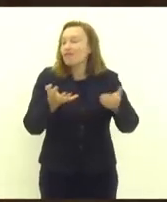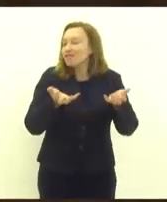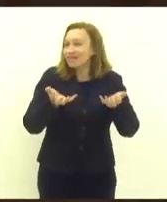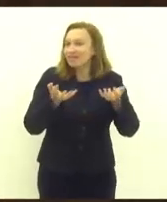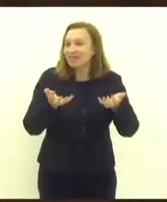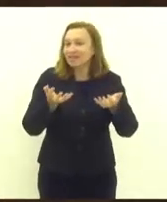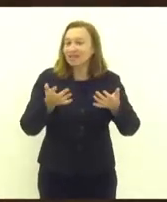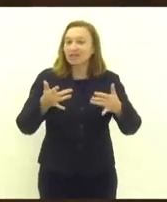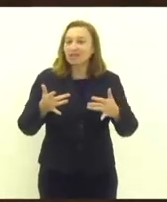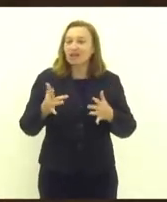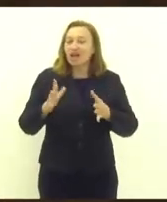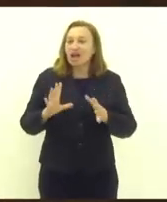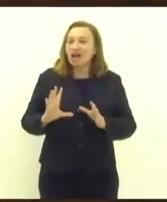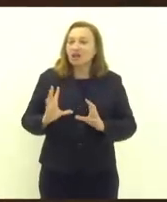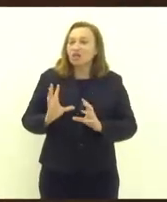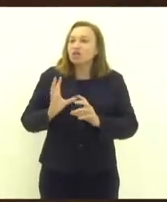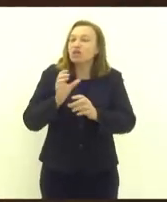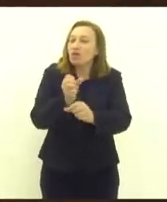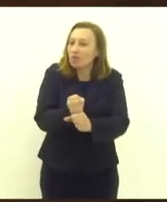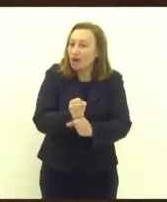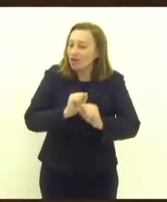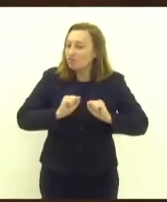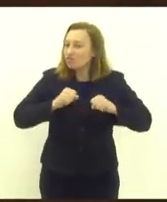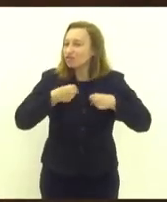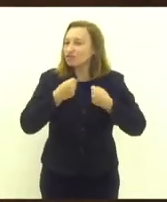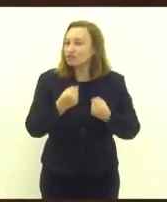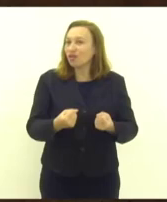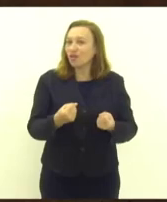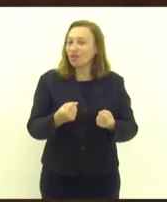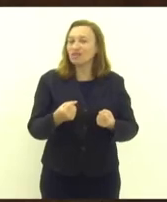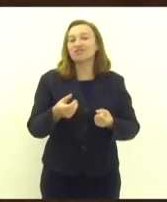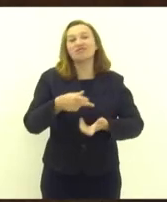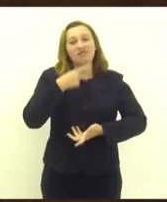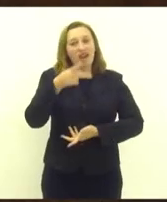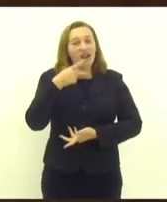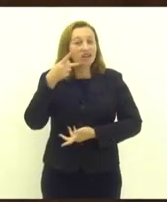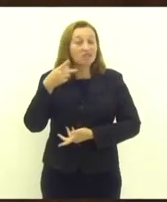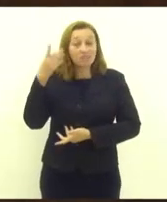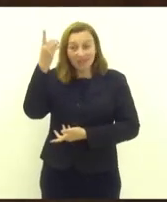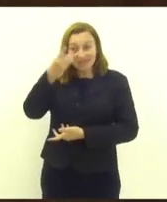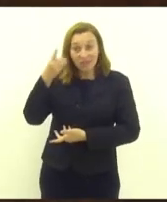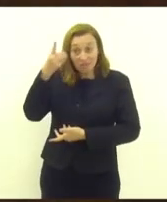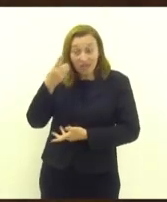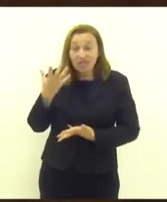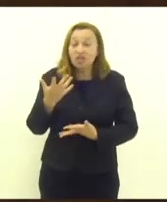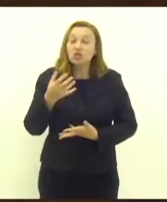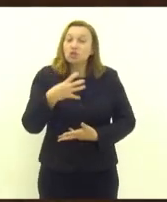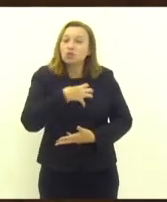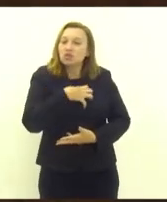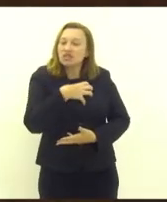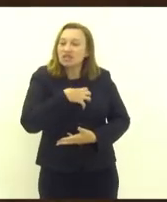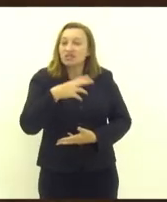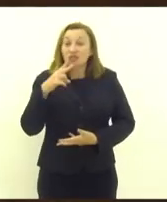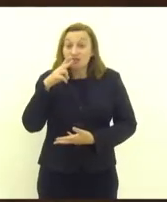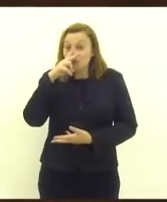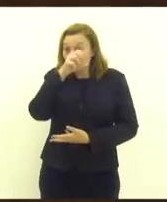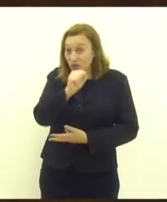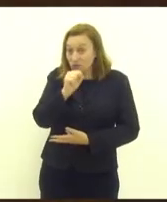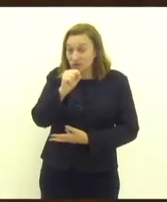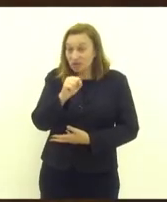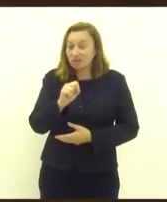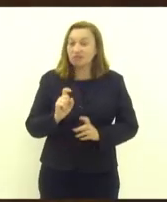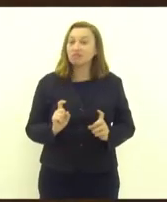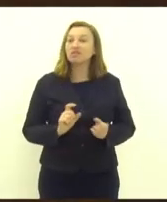me somar aos esforços com clamados pela deputada no sentido do fortalecimento da